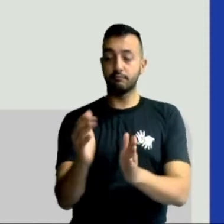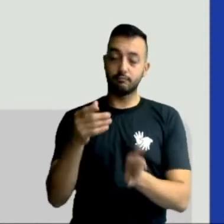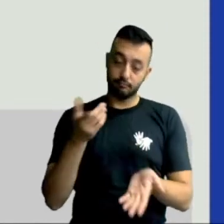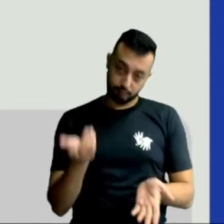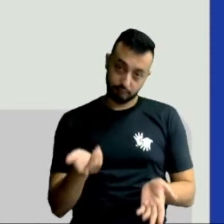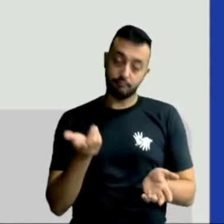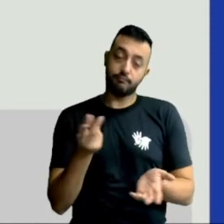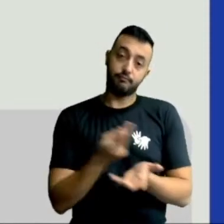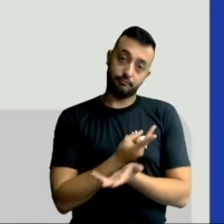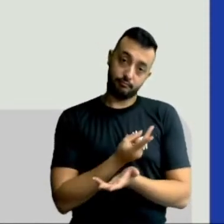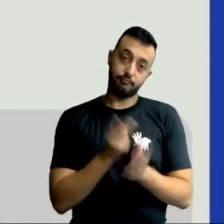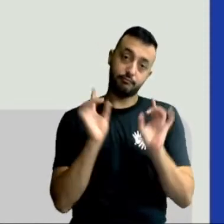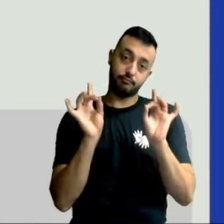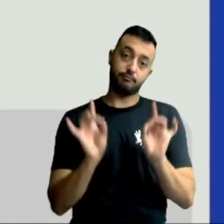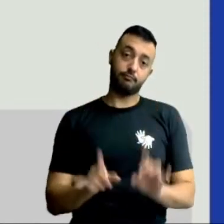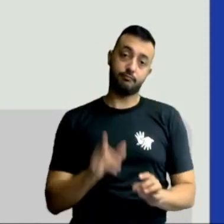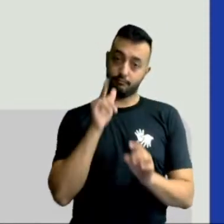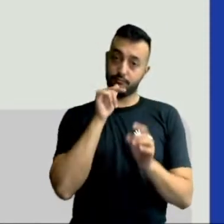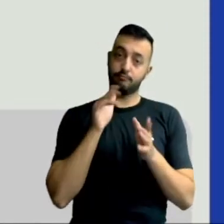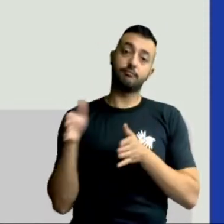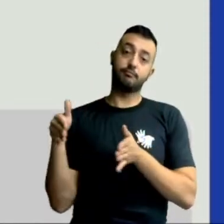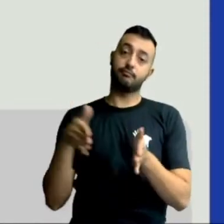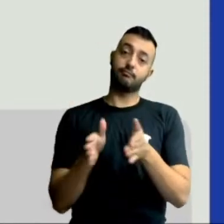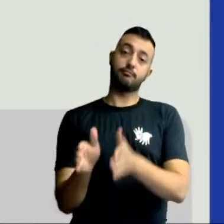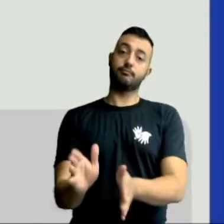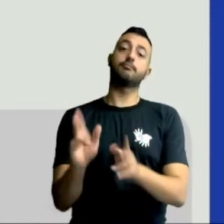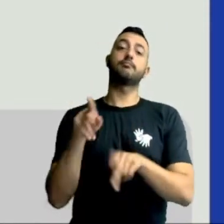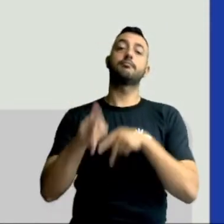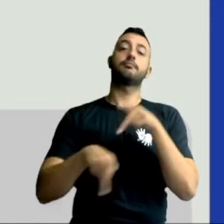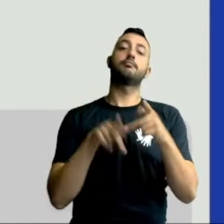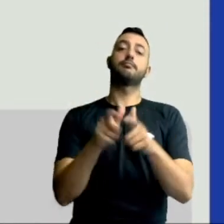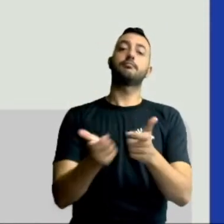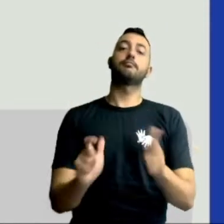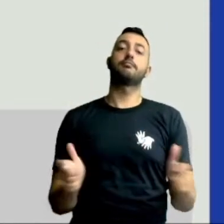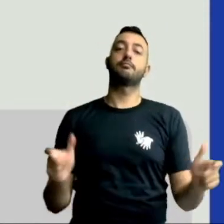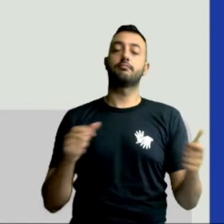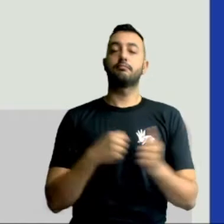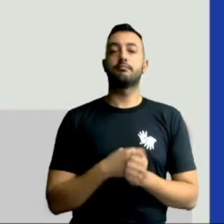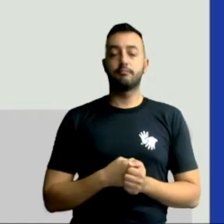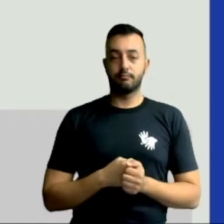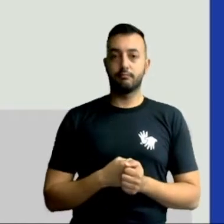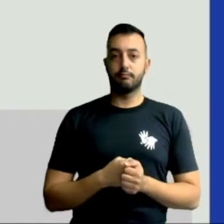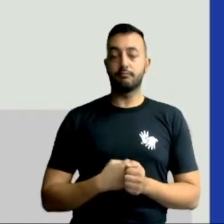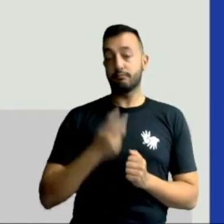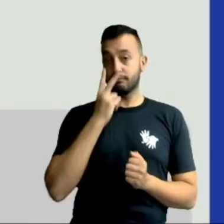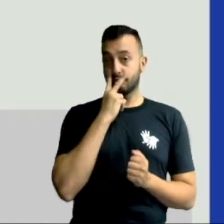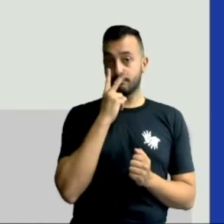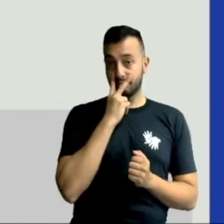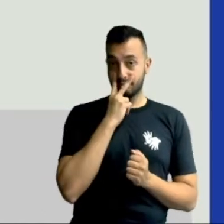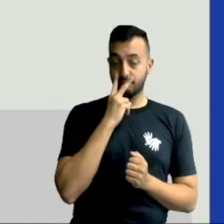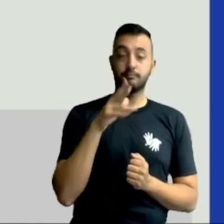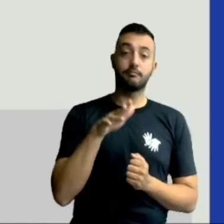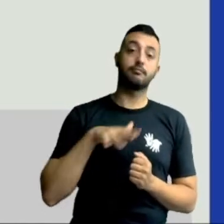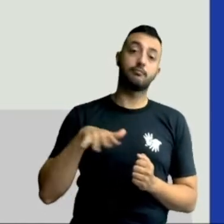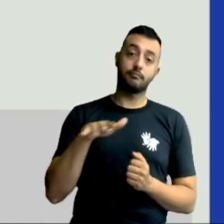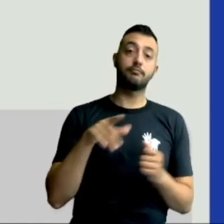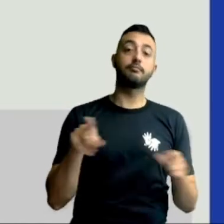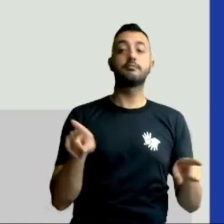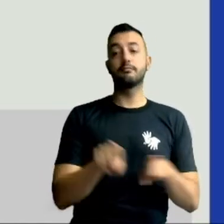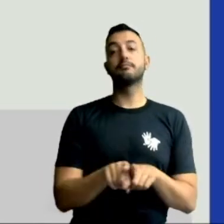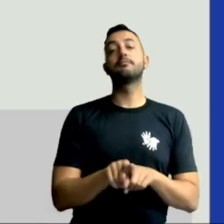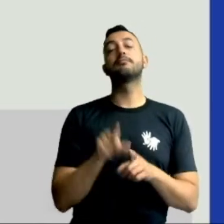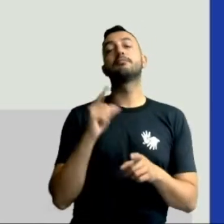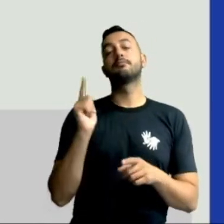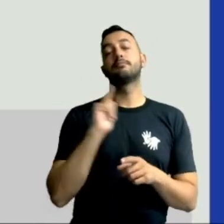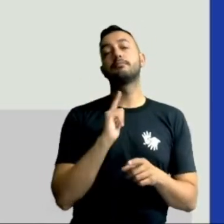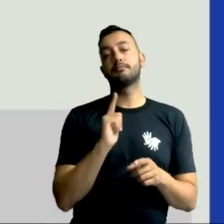aí essa situação privilegiada do curso d'água faz com que a população lá cresça, né? Vitória de Santo Antão servia de ponto de